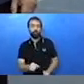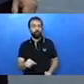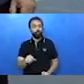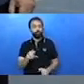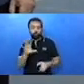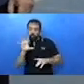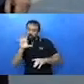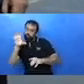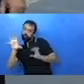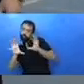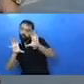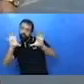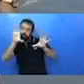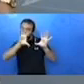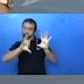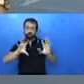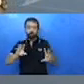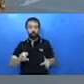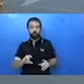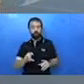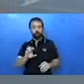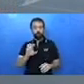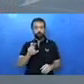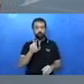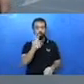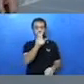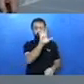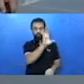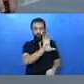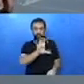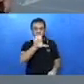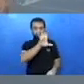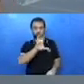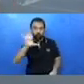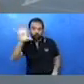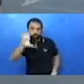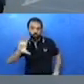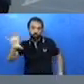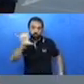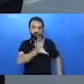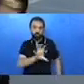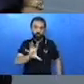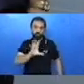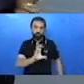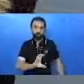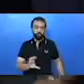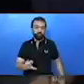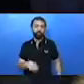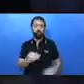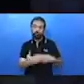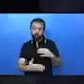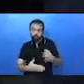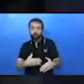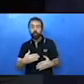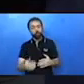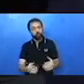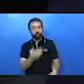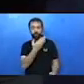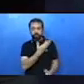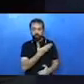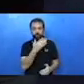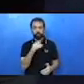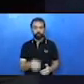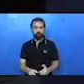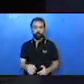da localização que eles estão, eles formam as regiões. Continuando, nós estudamos a rosa dos